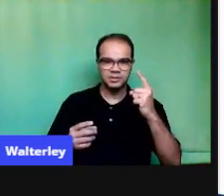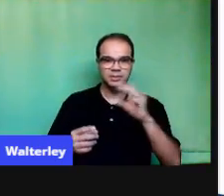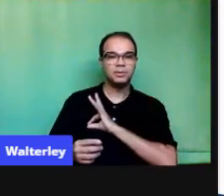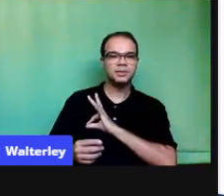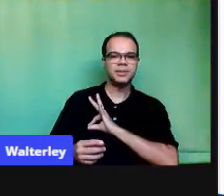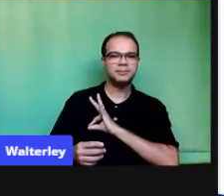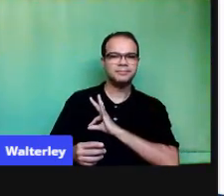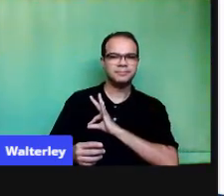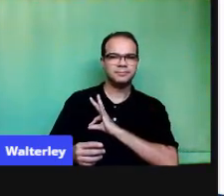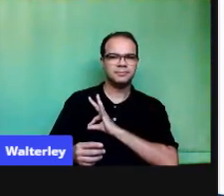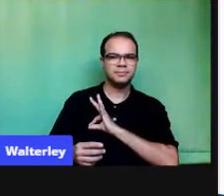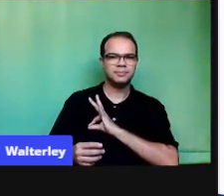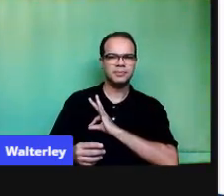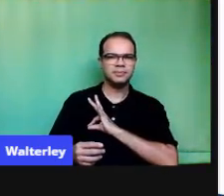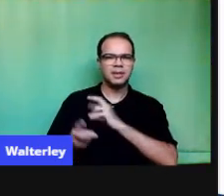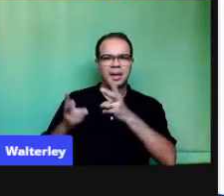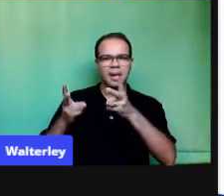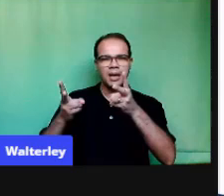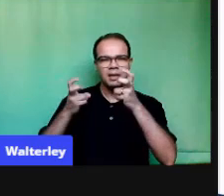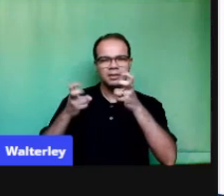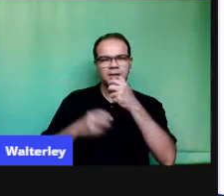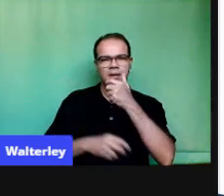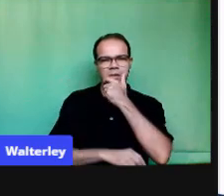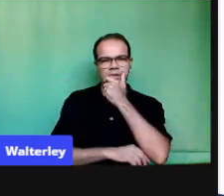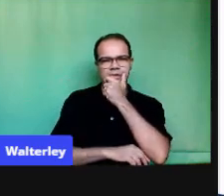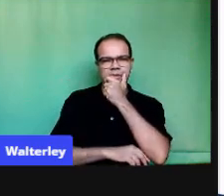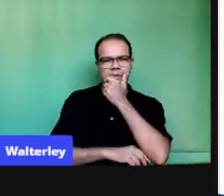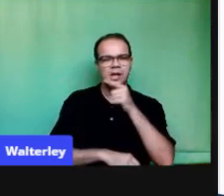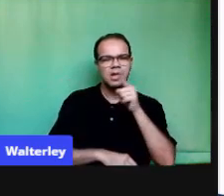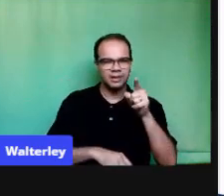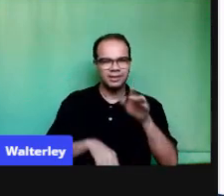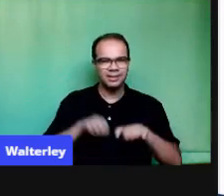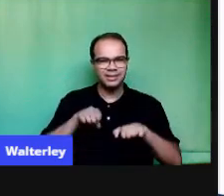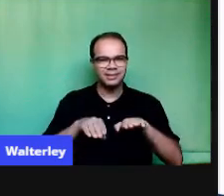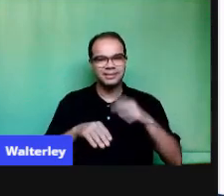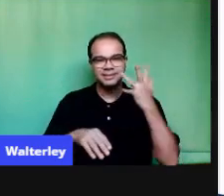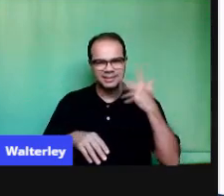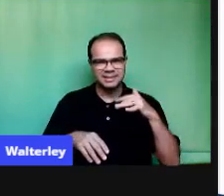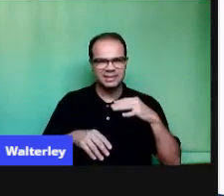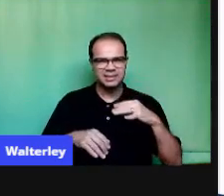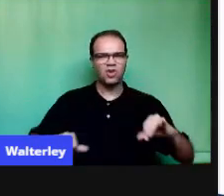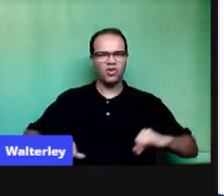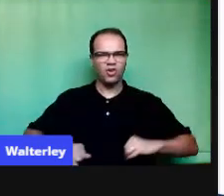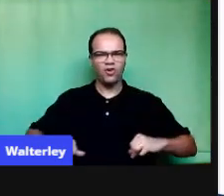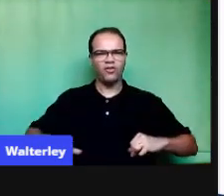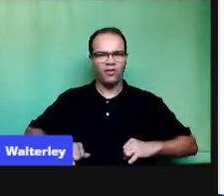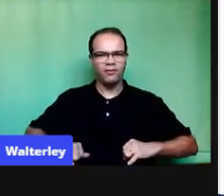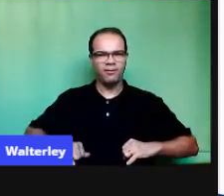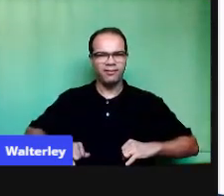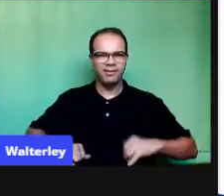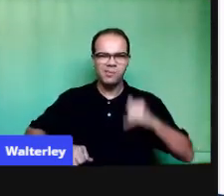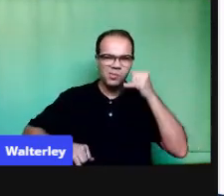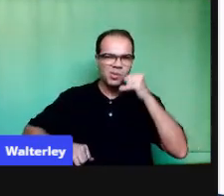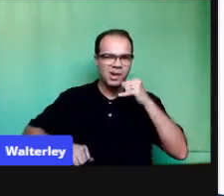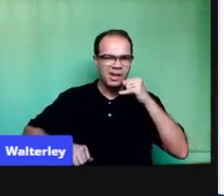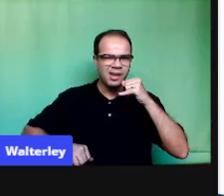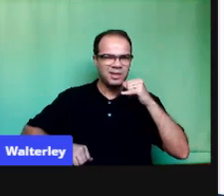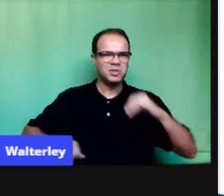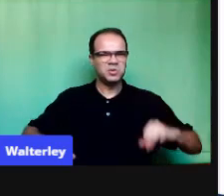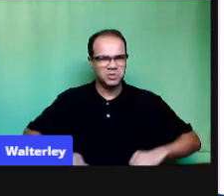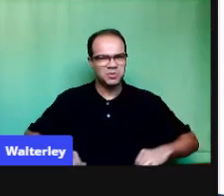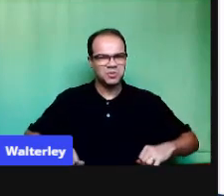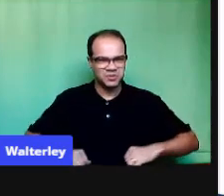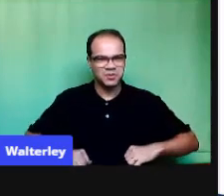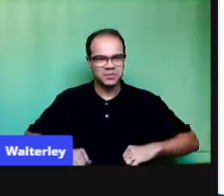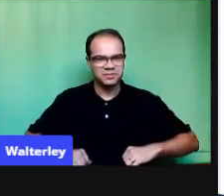crianças, né, contra mulheres, têm observado também, né, ou levantado junto com as DECATs